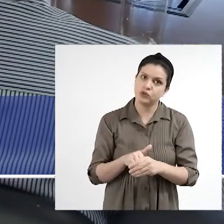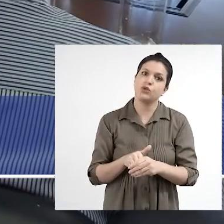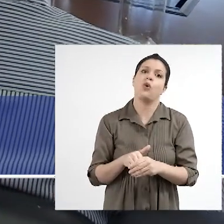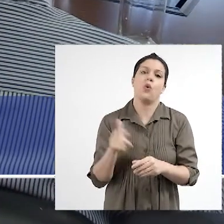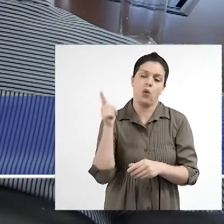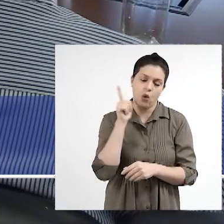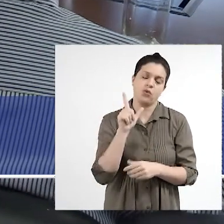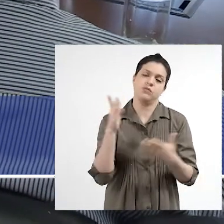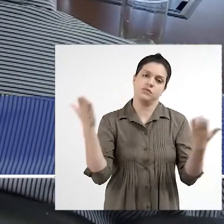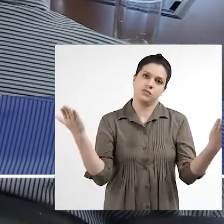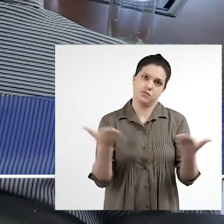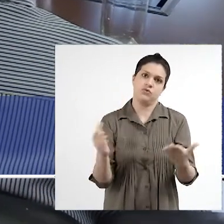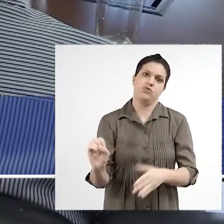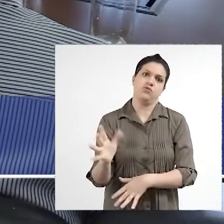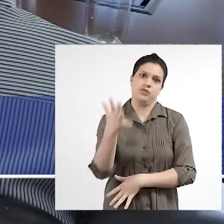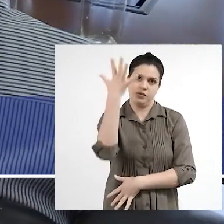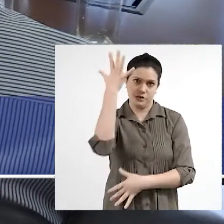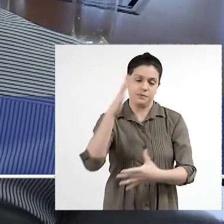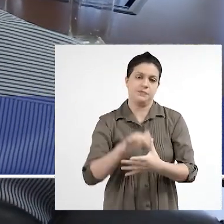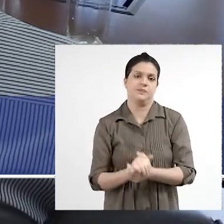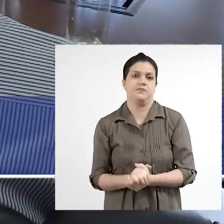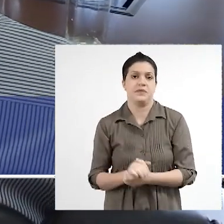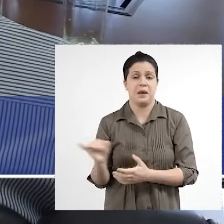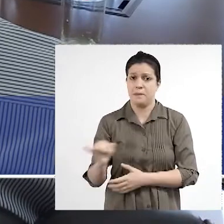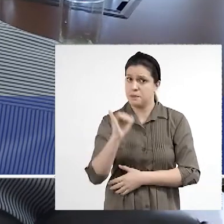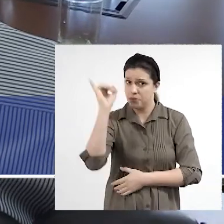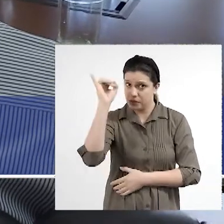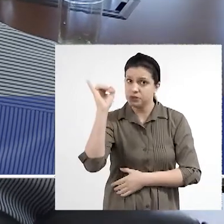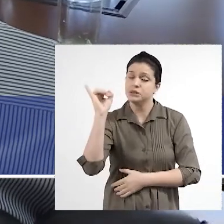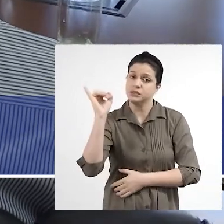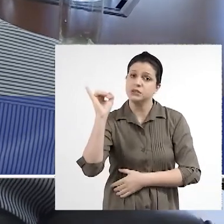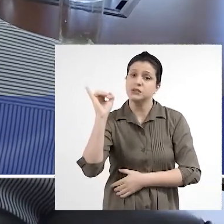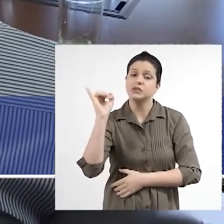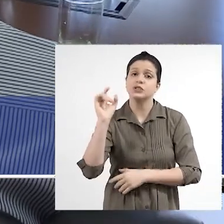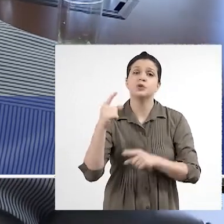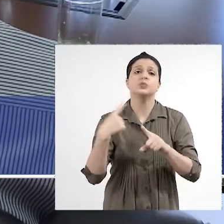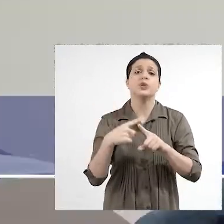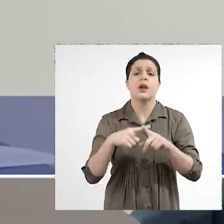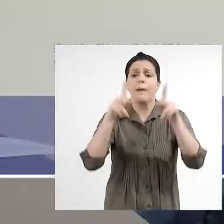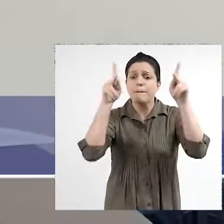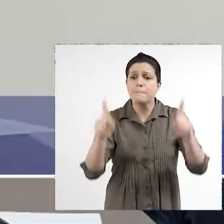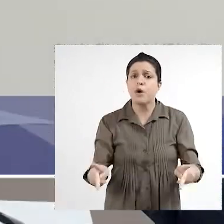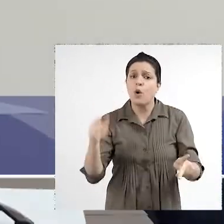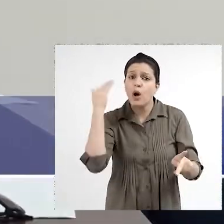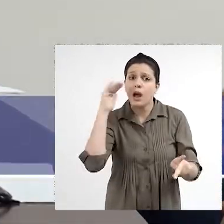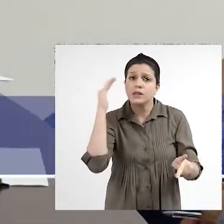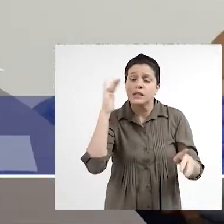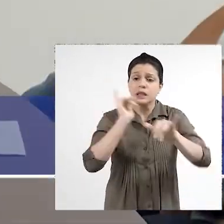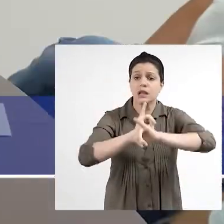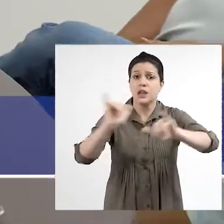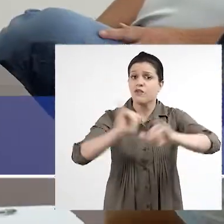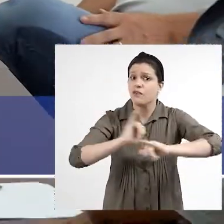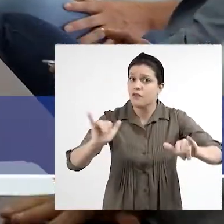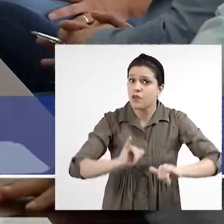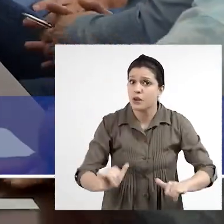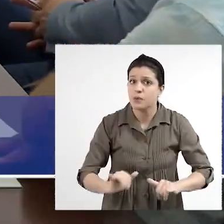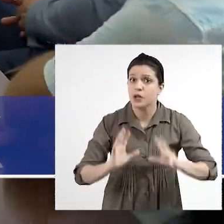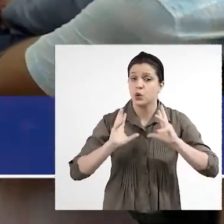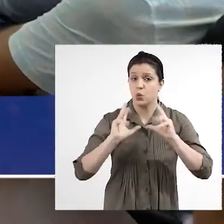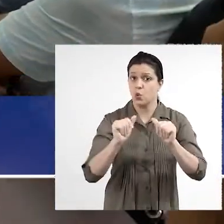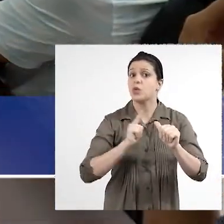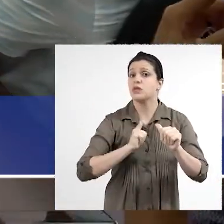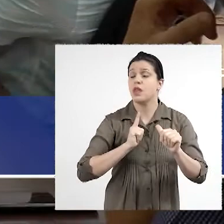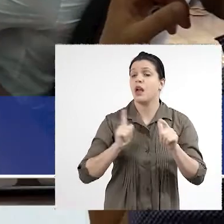está acontecendo hoje. Então, acho que é importante, essa é uma medida muito importante para que a população entenda que